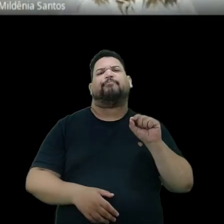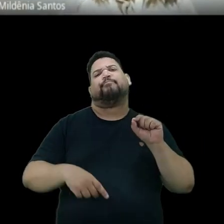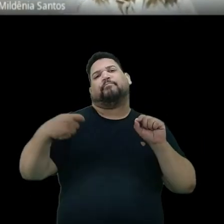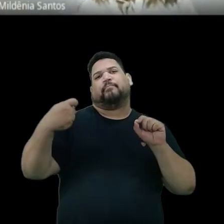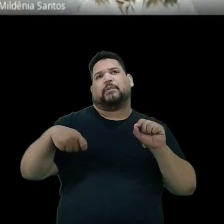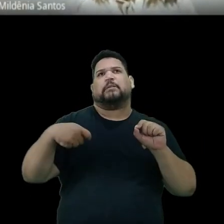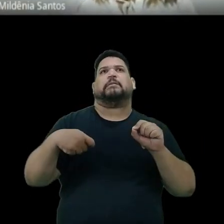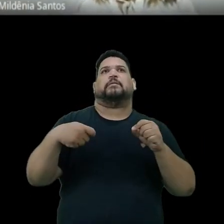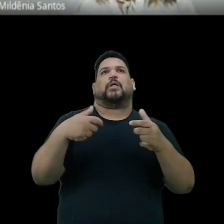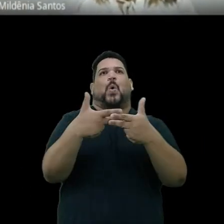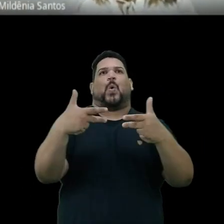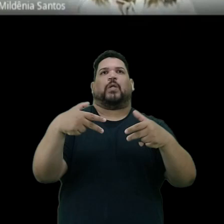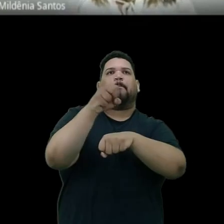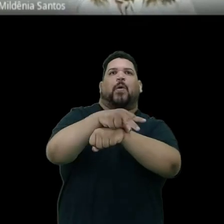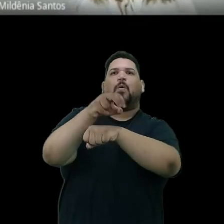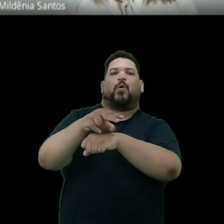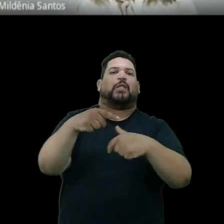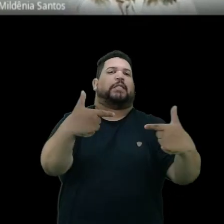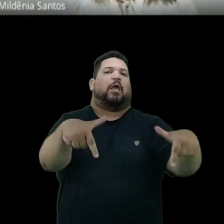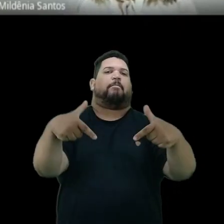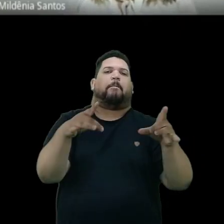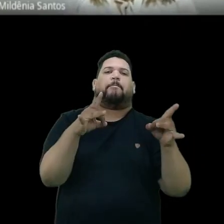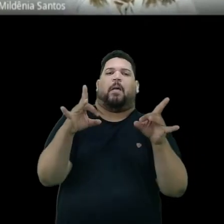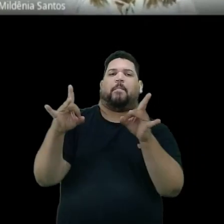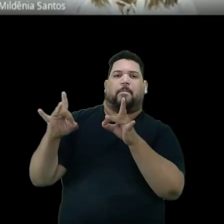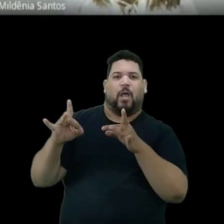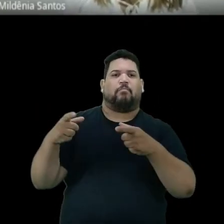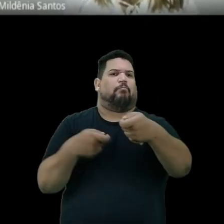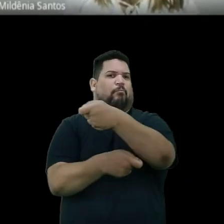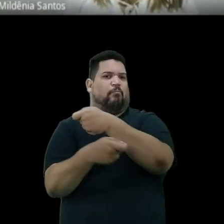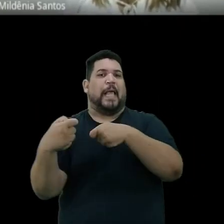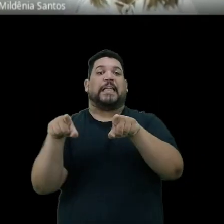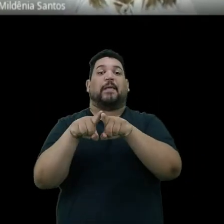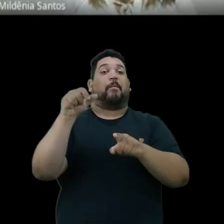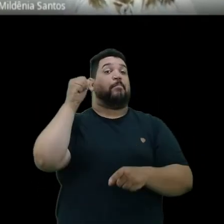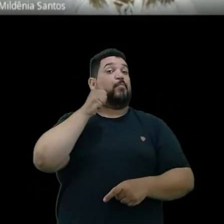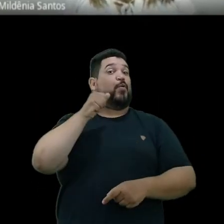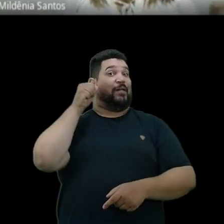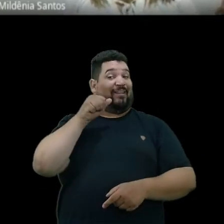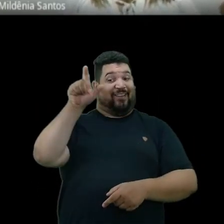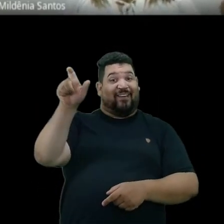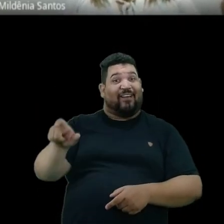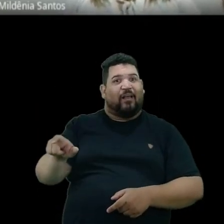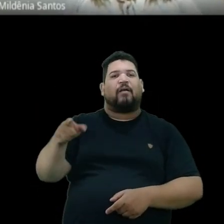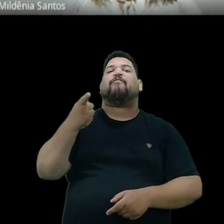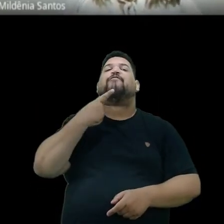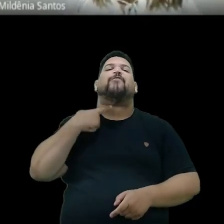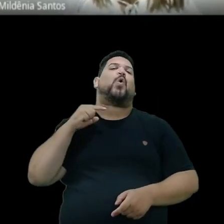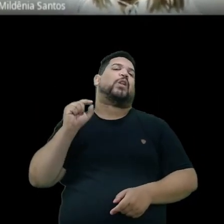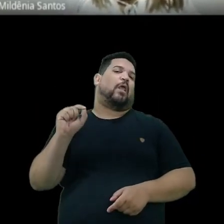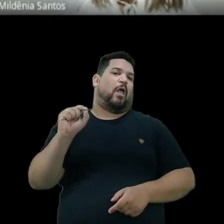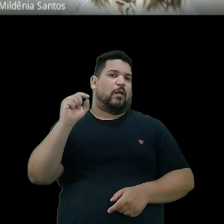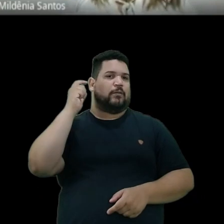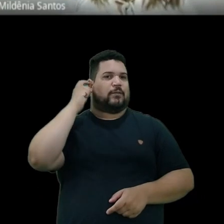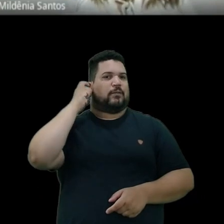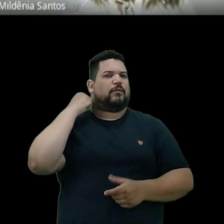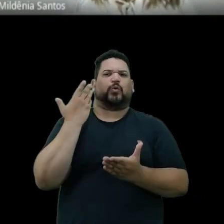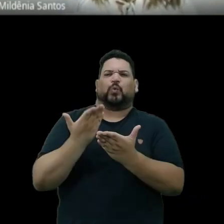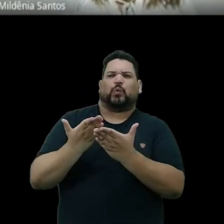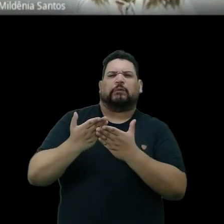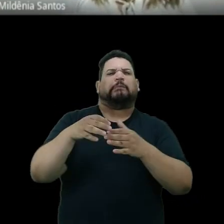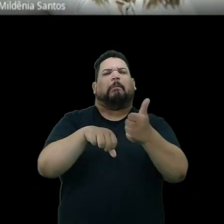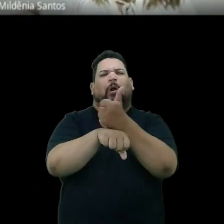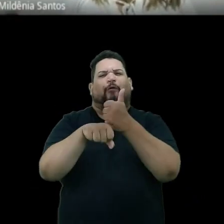de trabalho, com as questões da mulher também querer se profissionalizar,